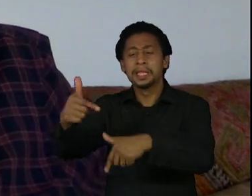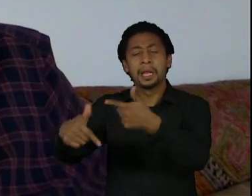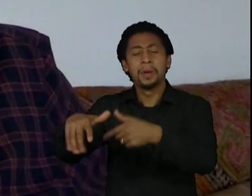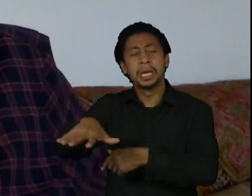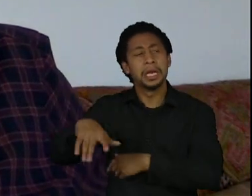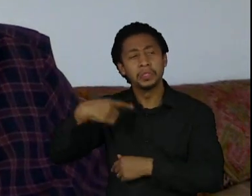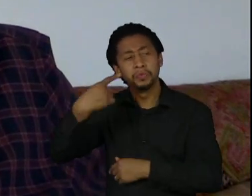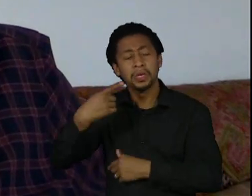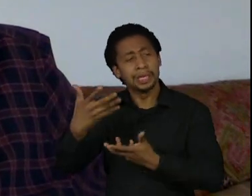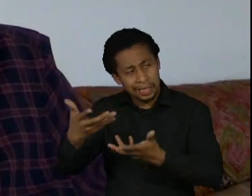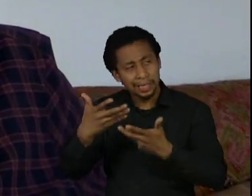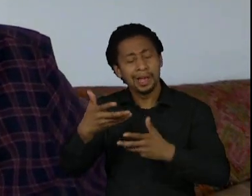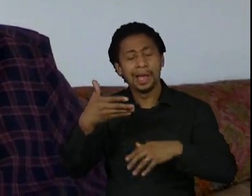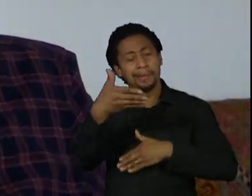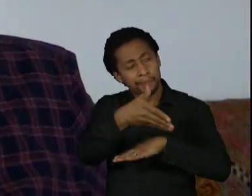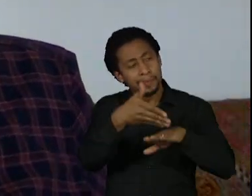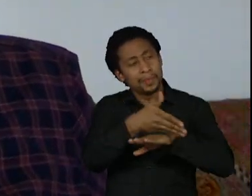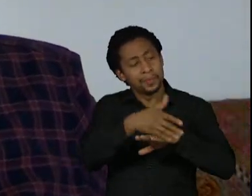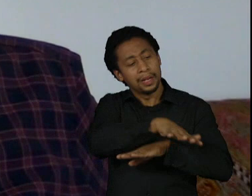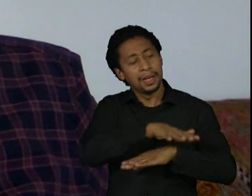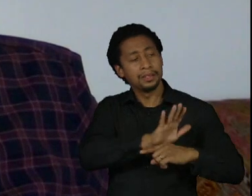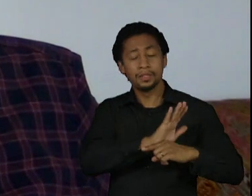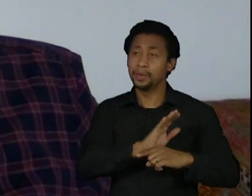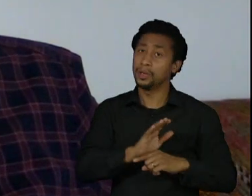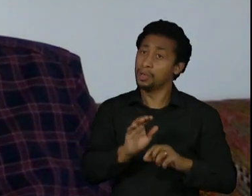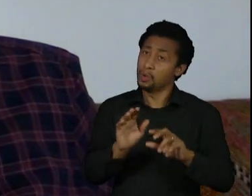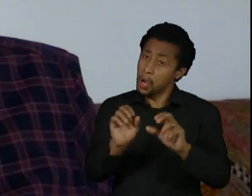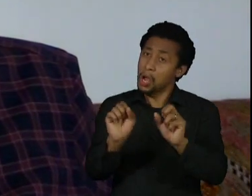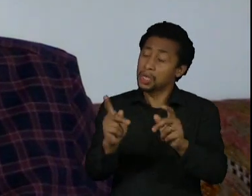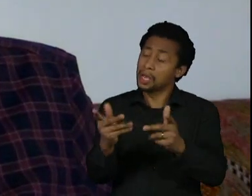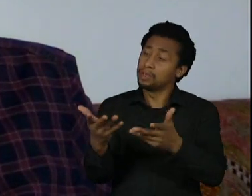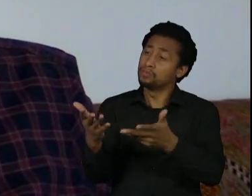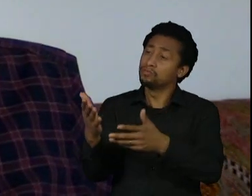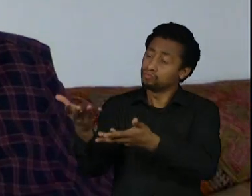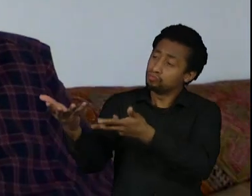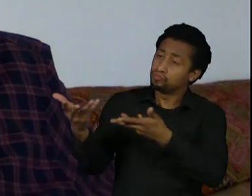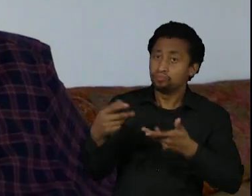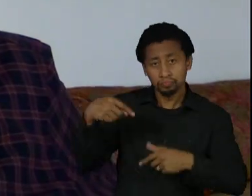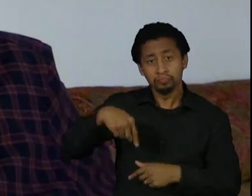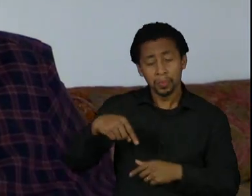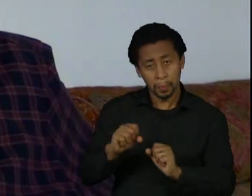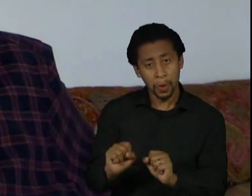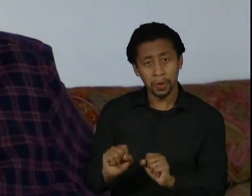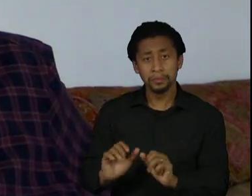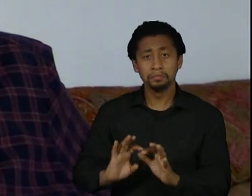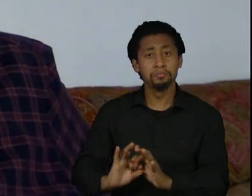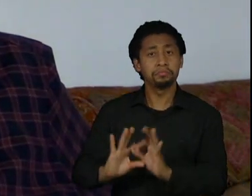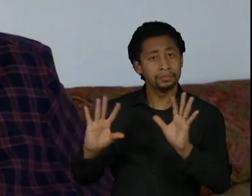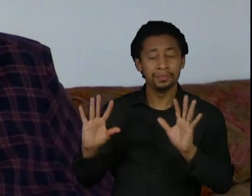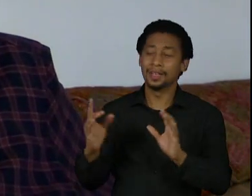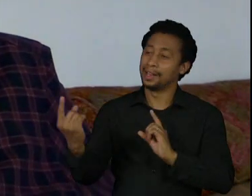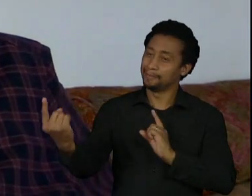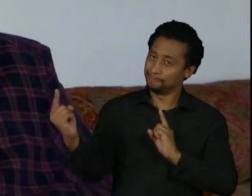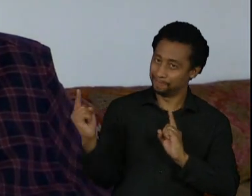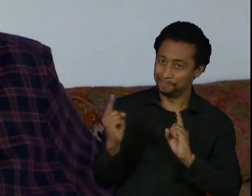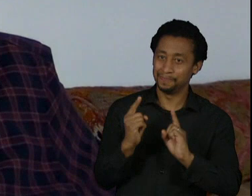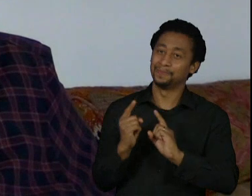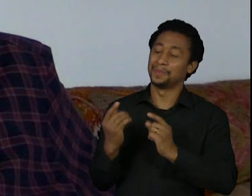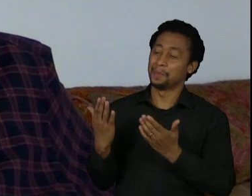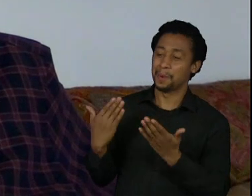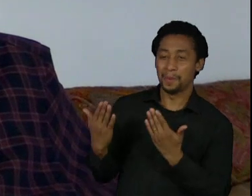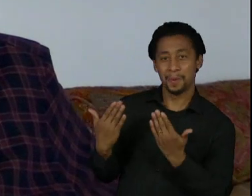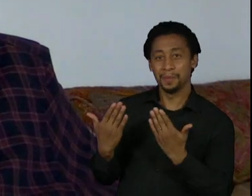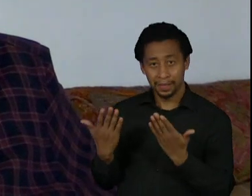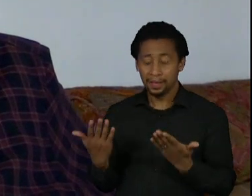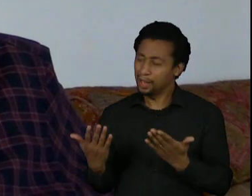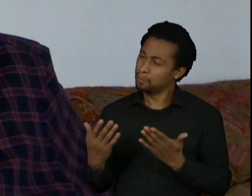gosta mesmo de cinema e tal. Não, tudo bem, traz ele aí. Aí ele veio falar comigo e tal, eu achei